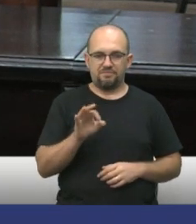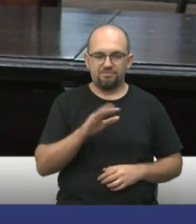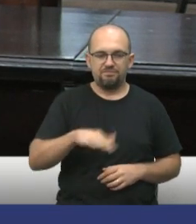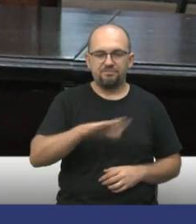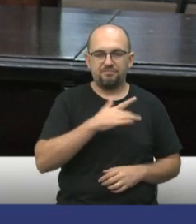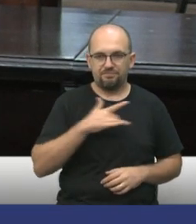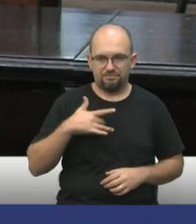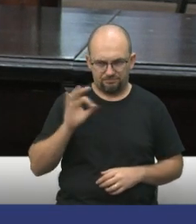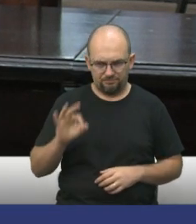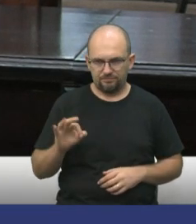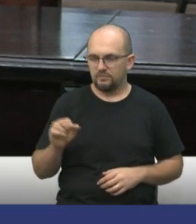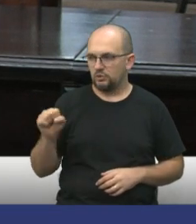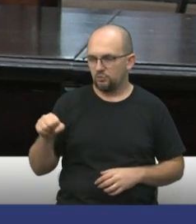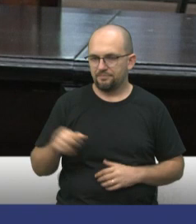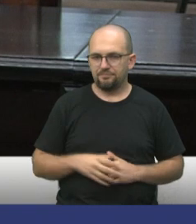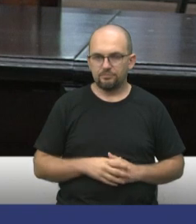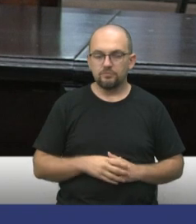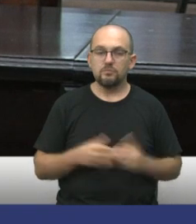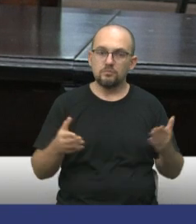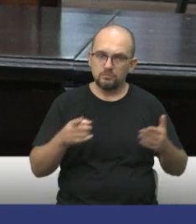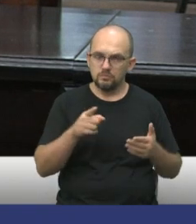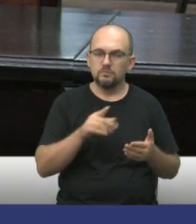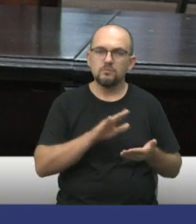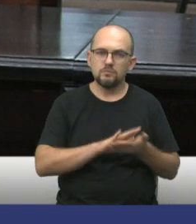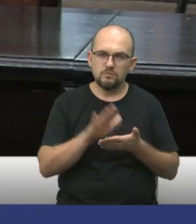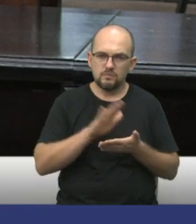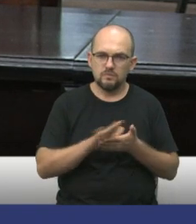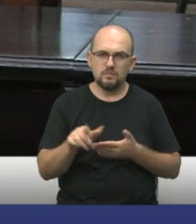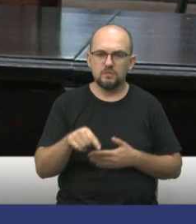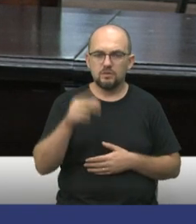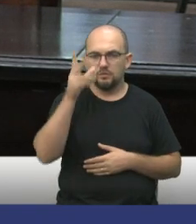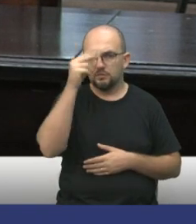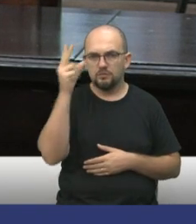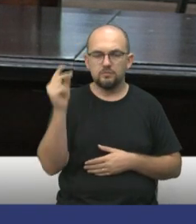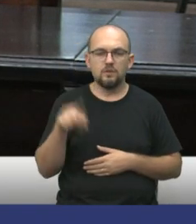Isso. E hoje você está com gasto, o município, com